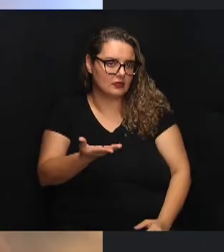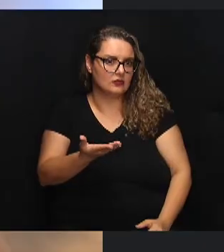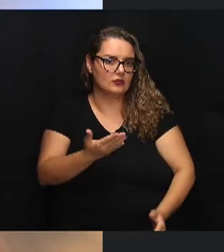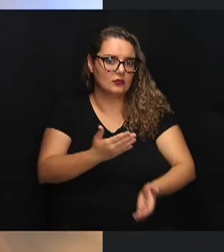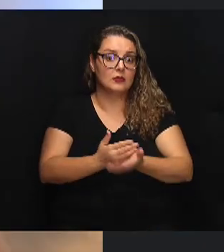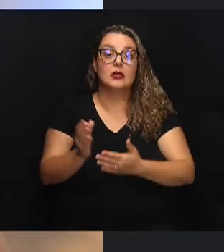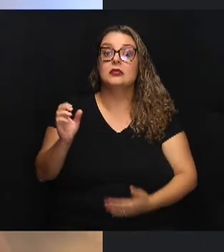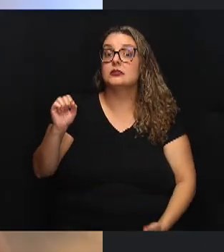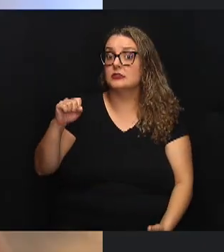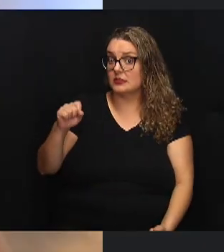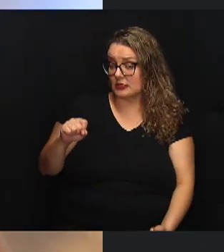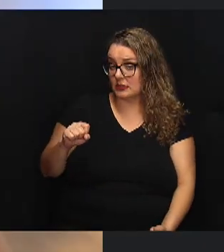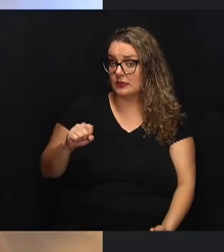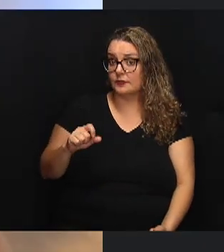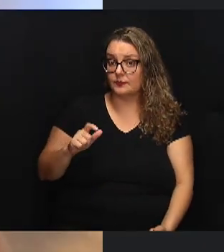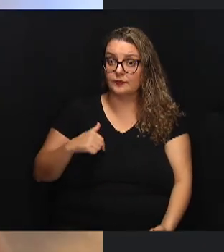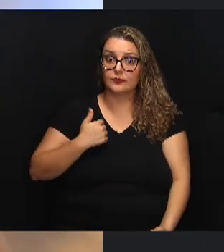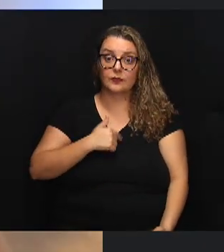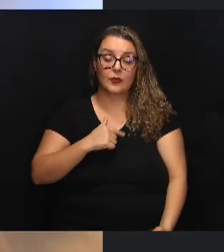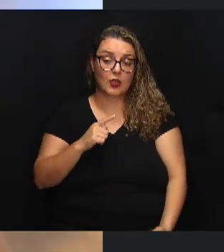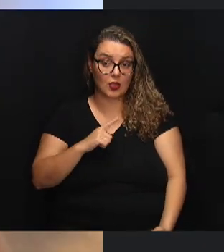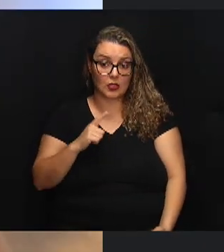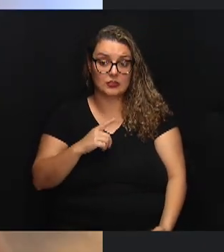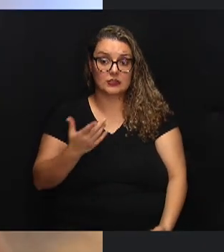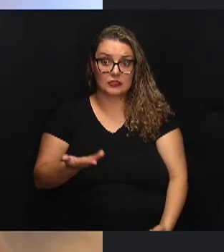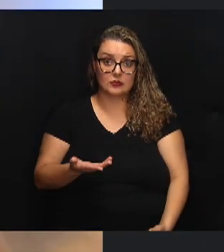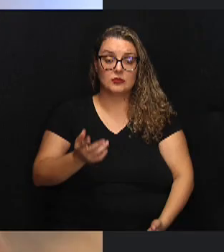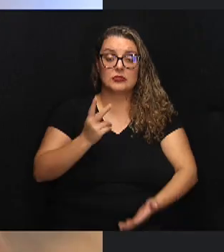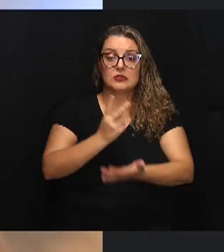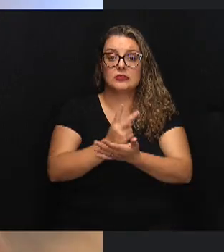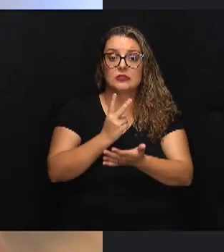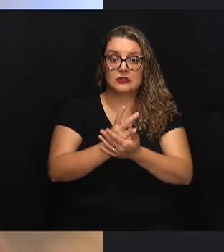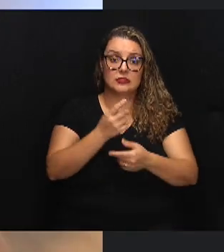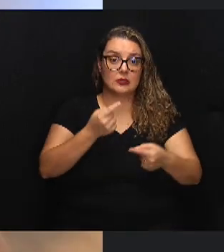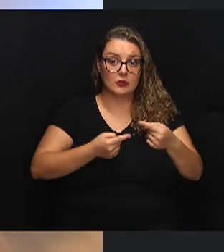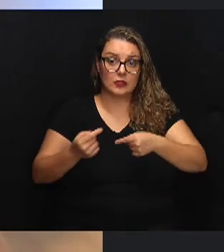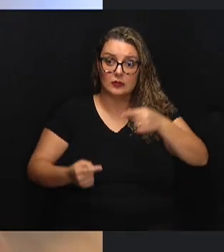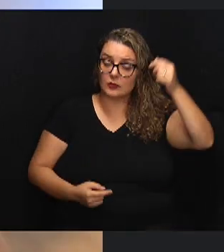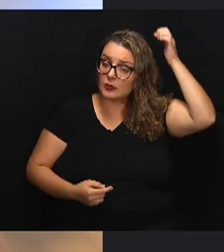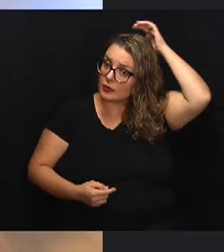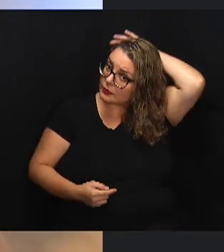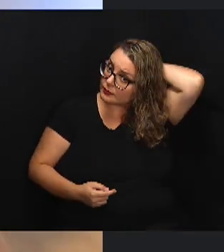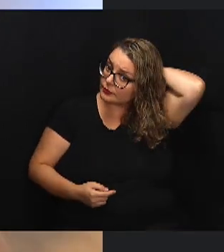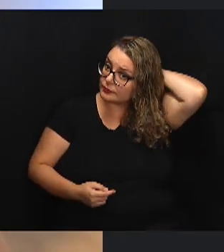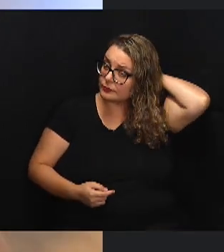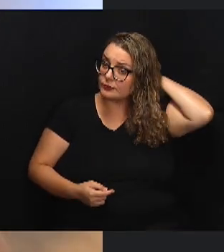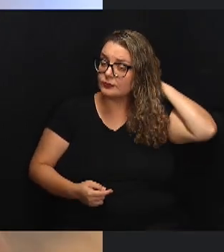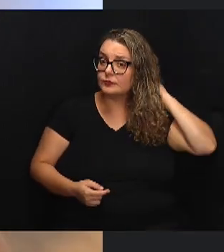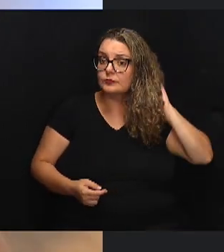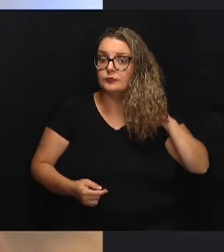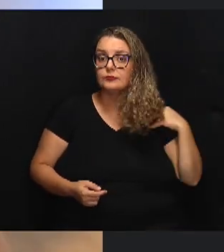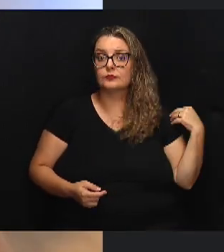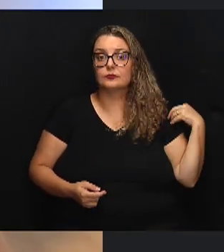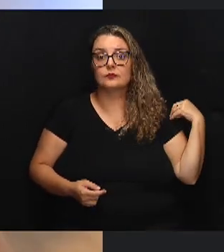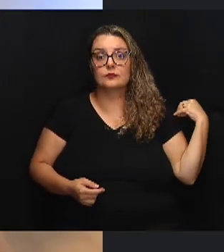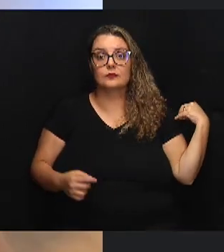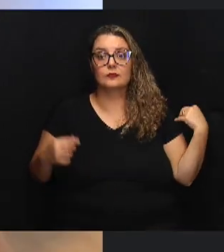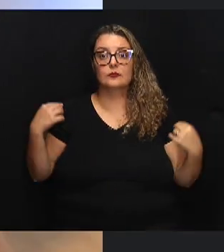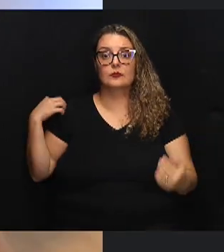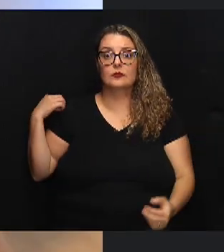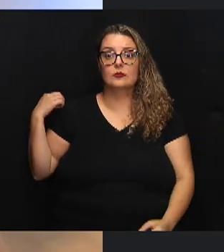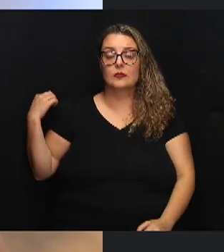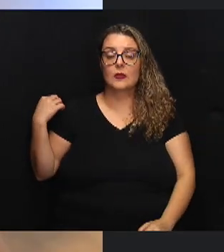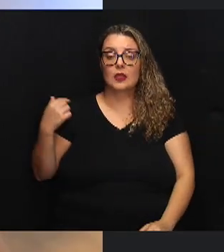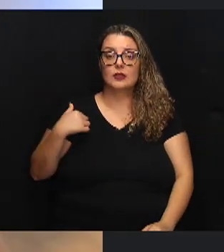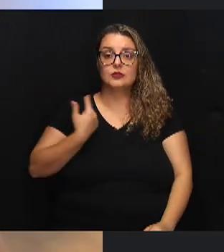Sim, a gente tem uma questão que vem sendo muito debatida, né, no mundo todo, que é o fato da gente ainda não ter